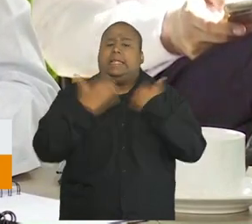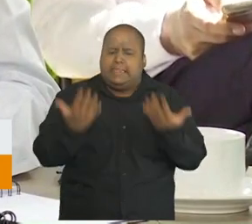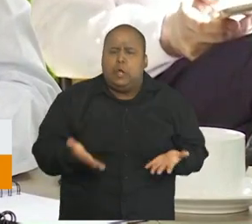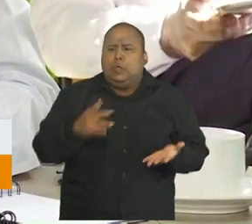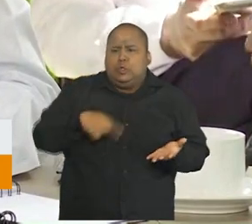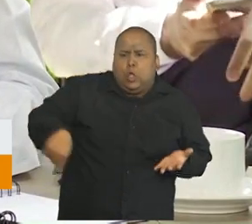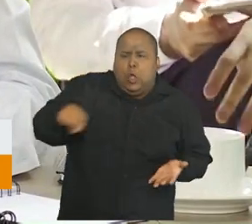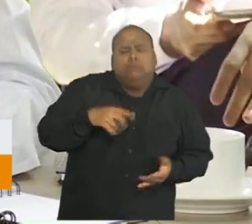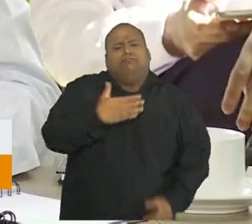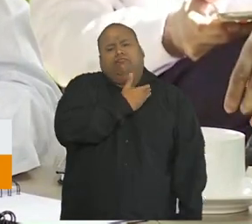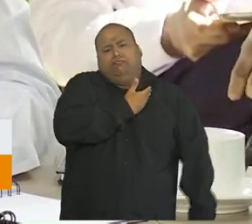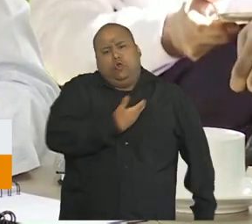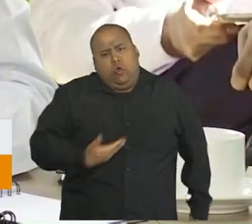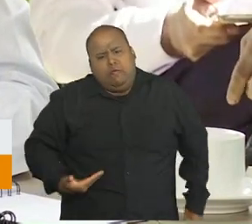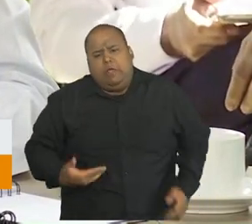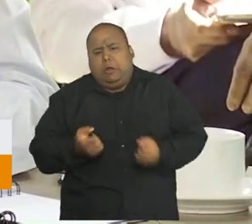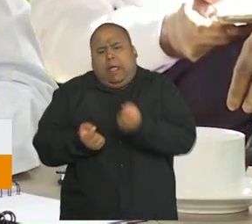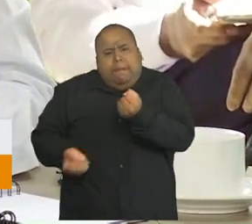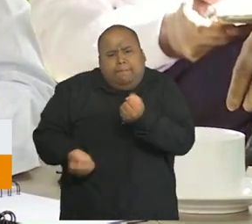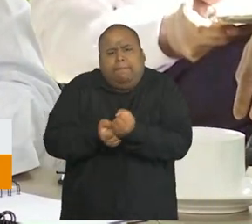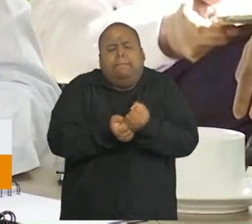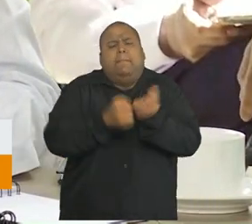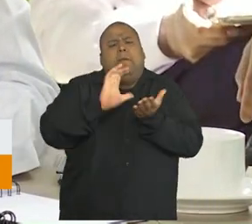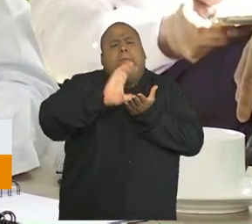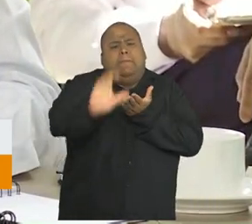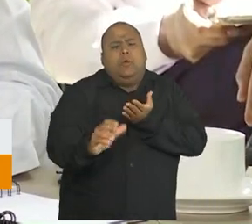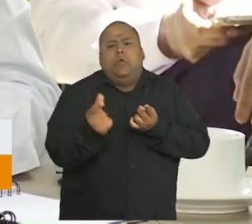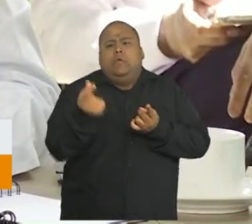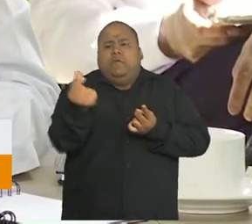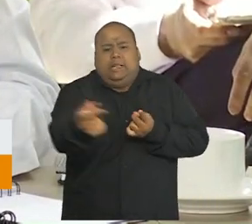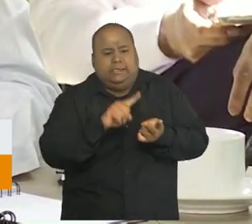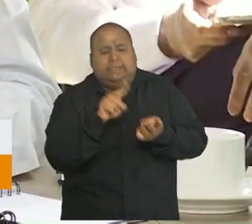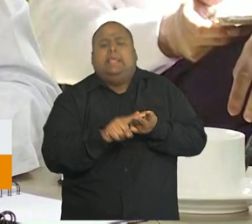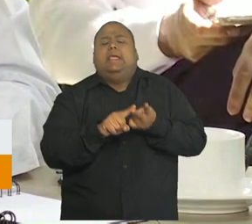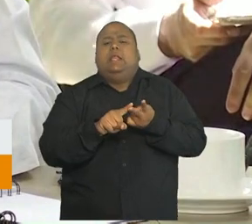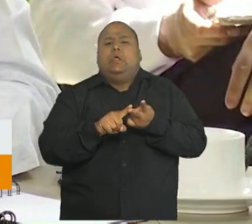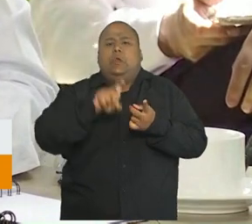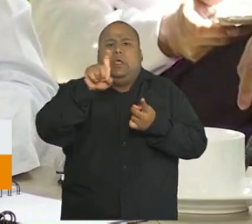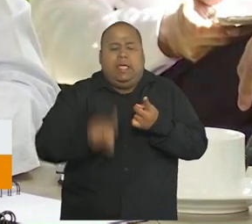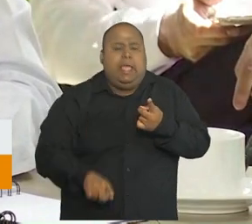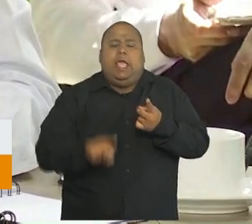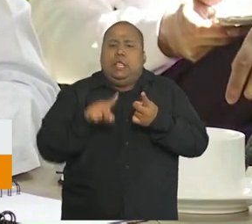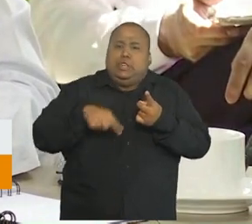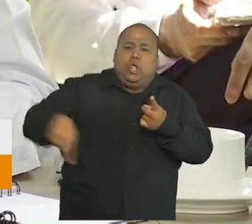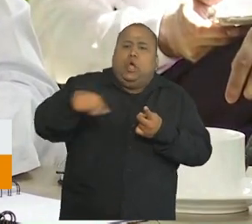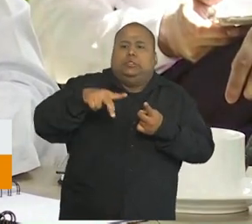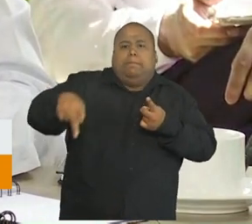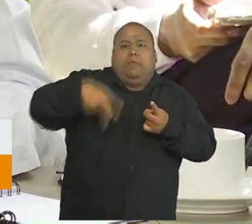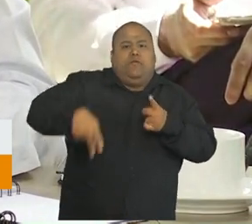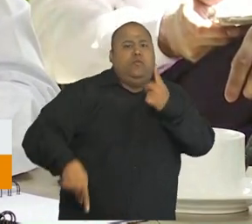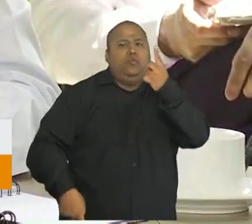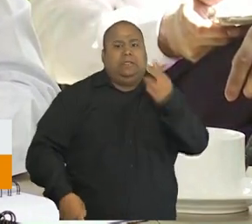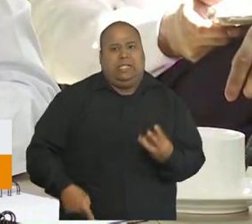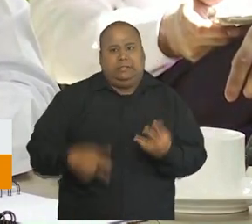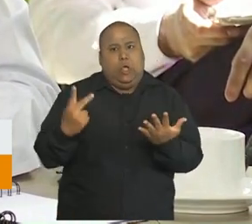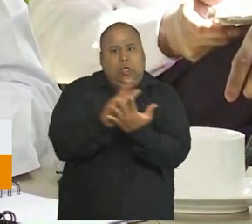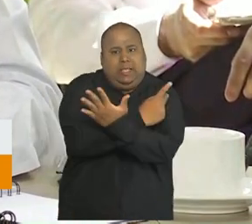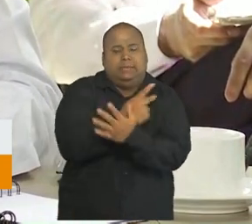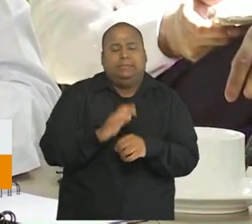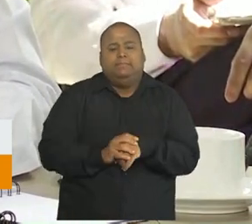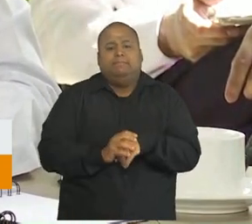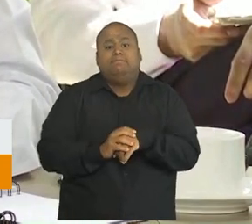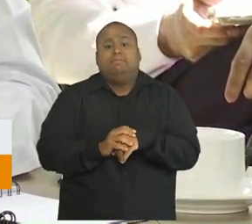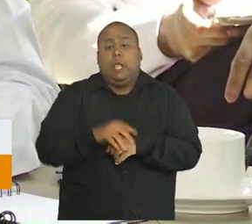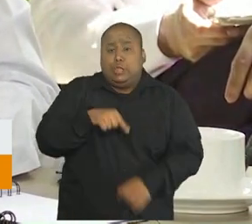Prestamos assistência financeira emergencial a um terço de nossa população. Essa